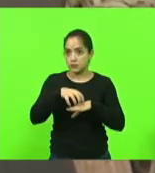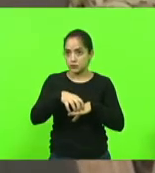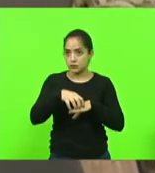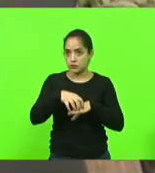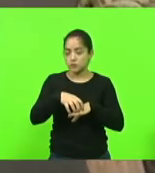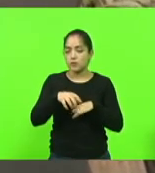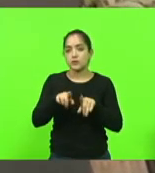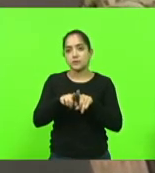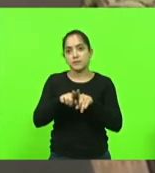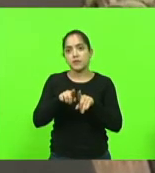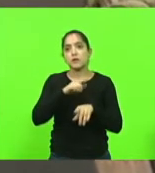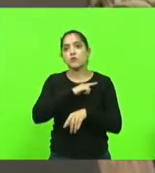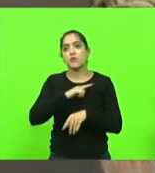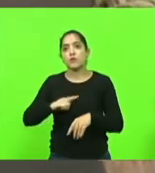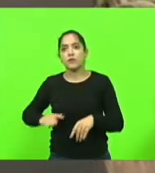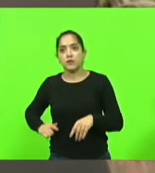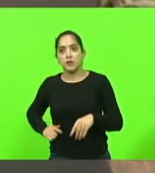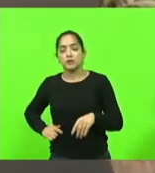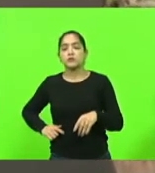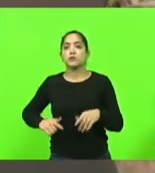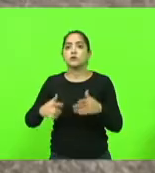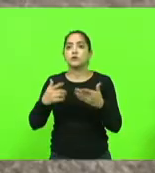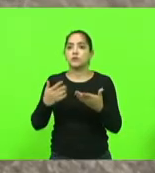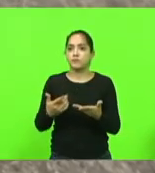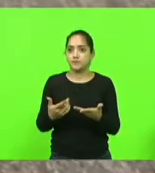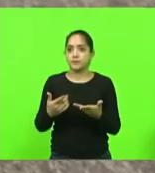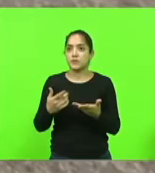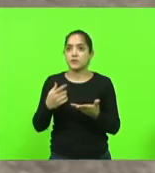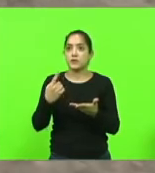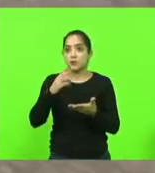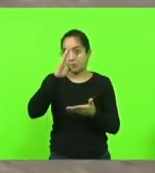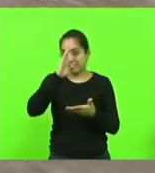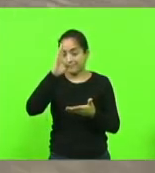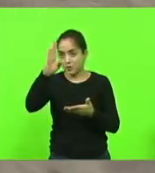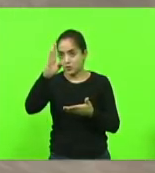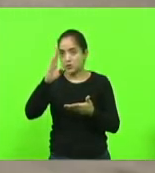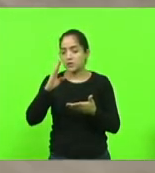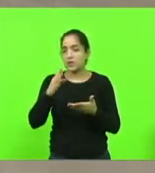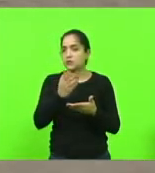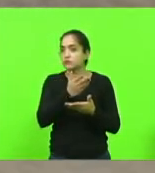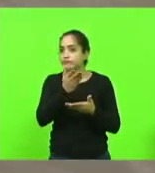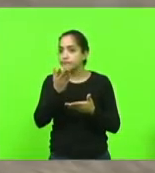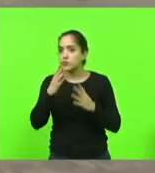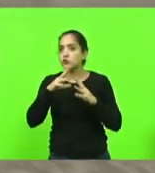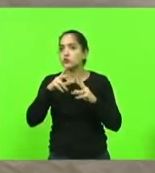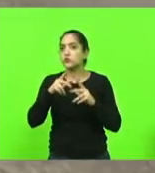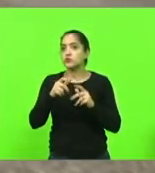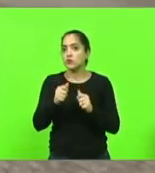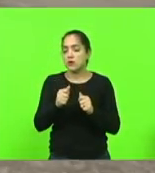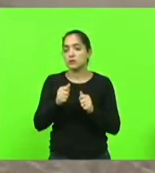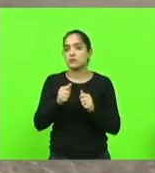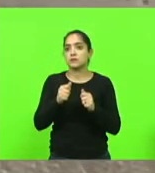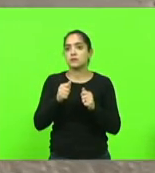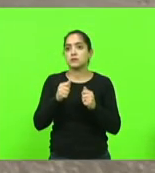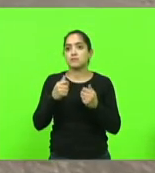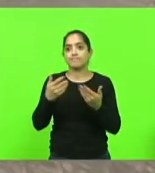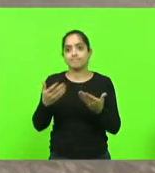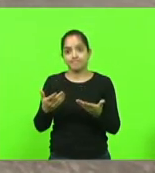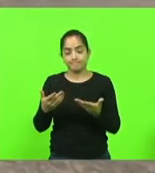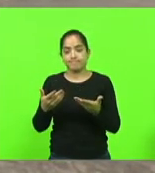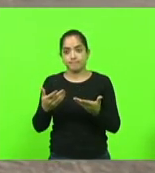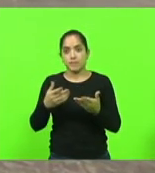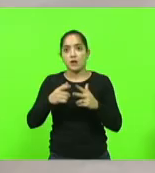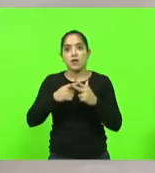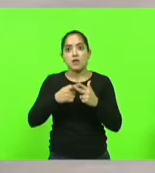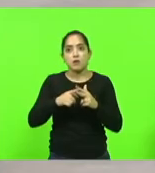governador do Estado cancelou toda a sua agenda e deu prioridade àquilo que todos nós catarinenses entendemos como, em matéria de recuperação